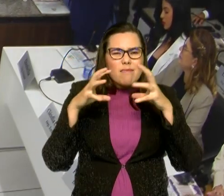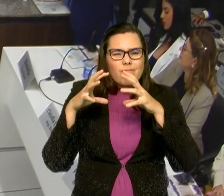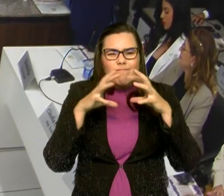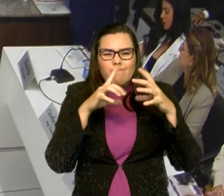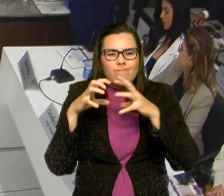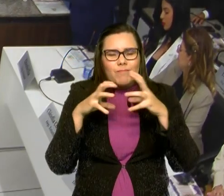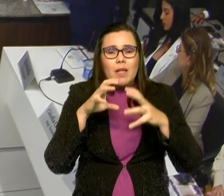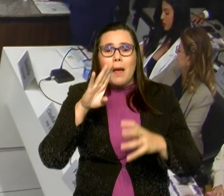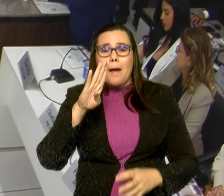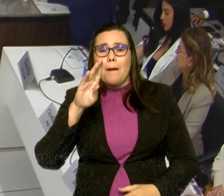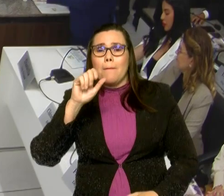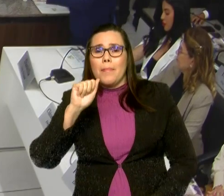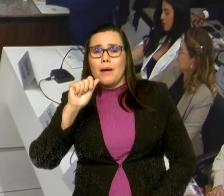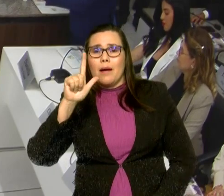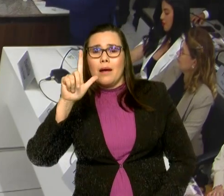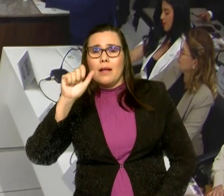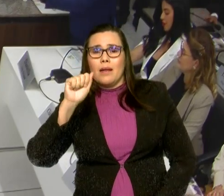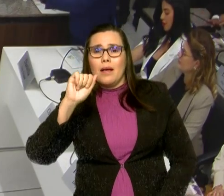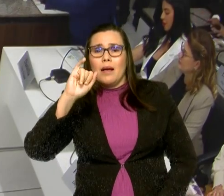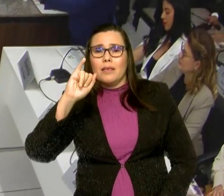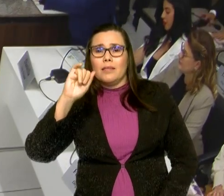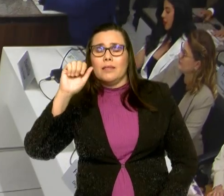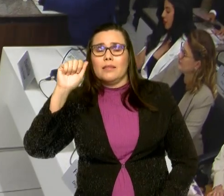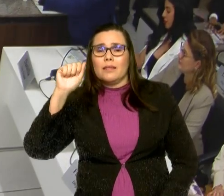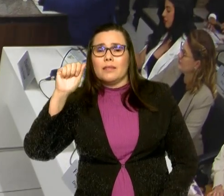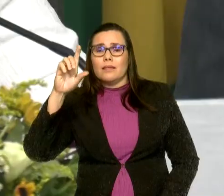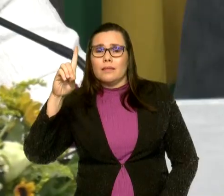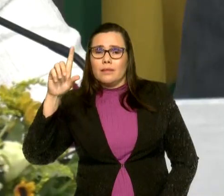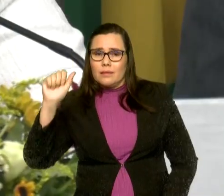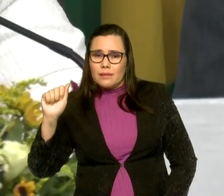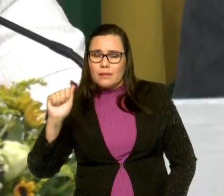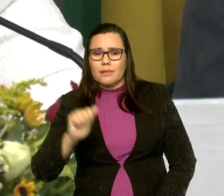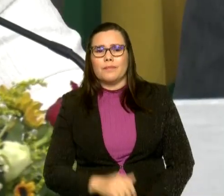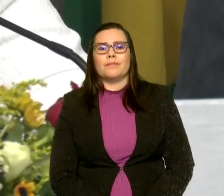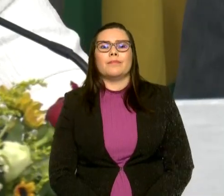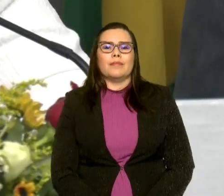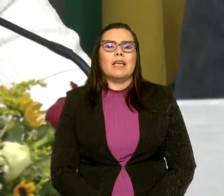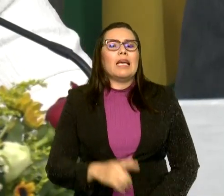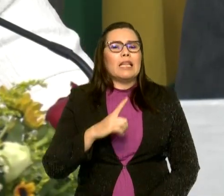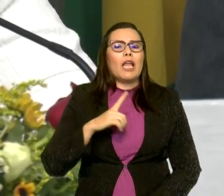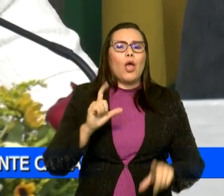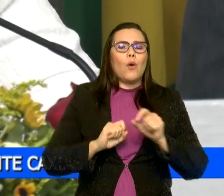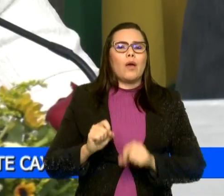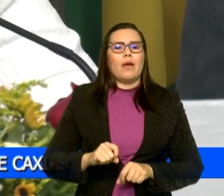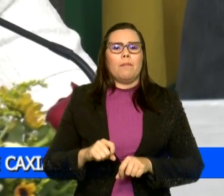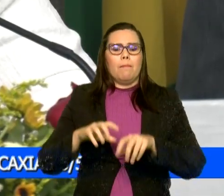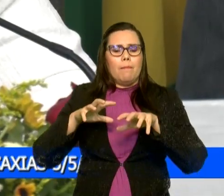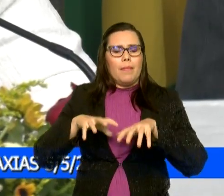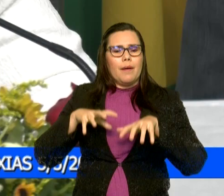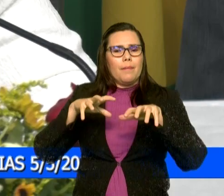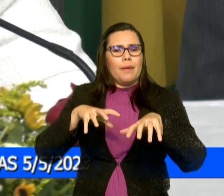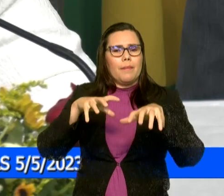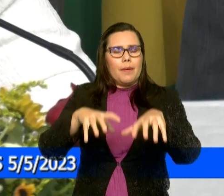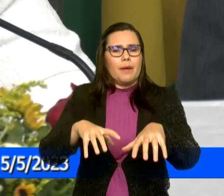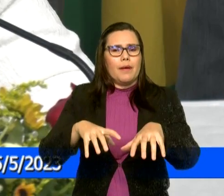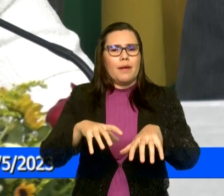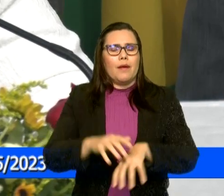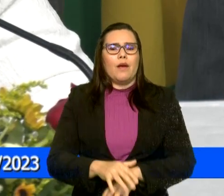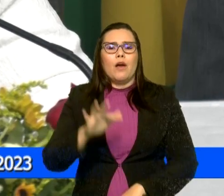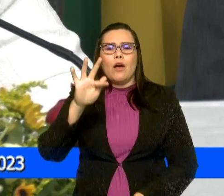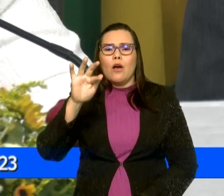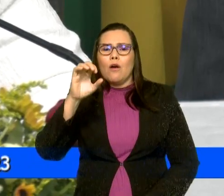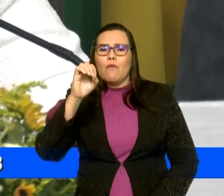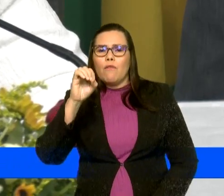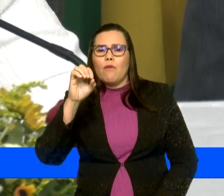carrega consigo a tradição religiosa das procissões do Fogaréu e de São Sebastião, e que também